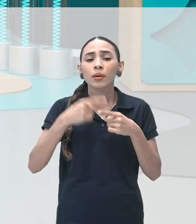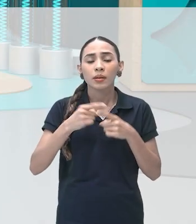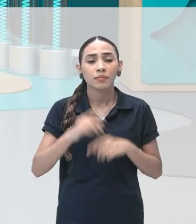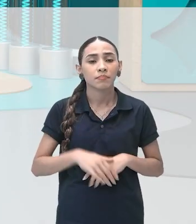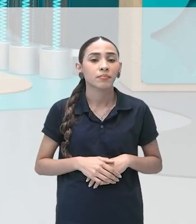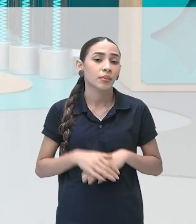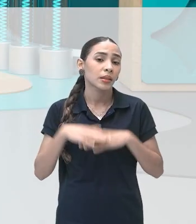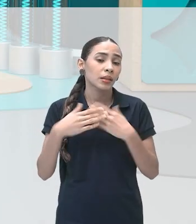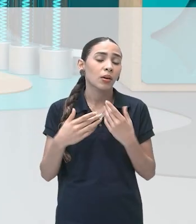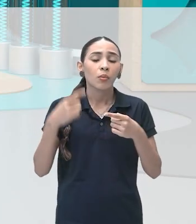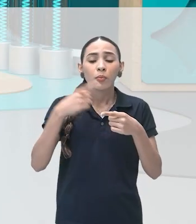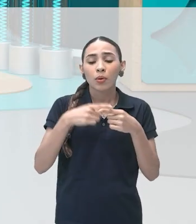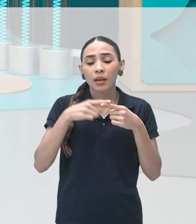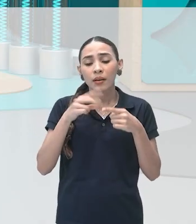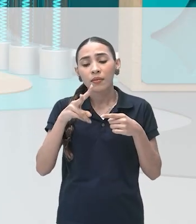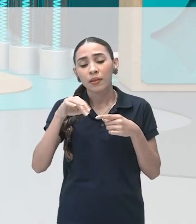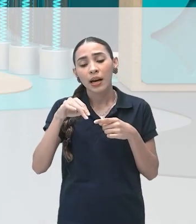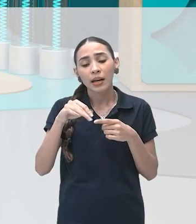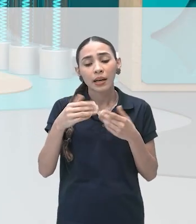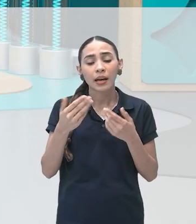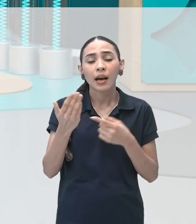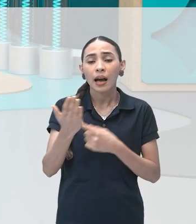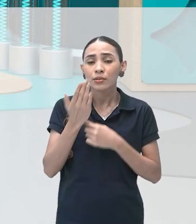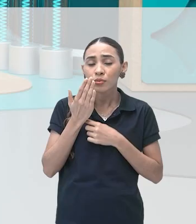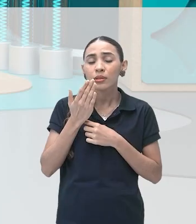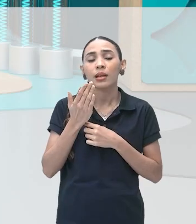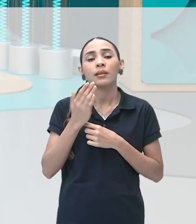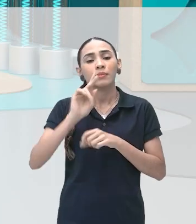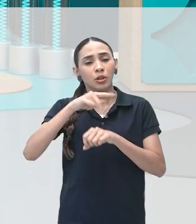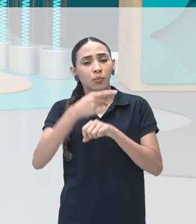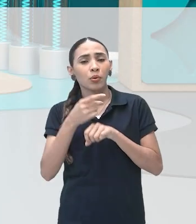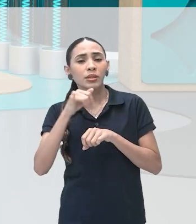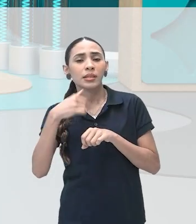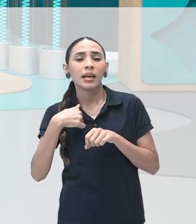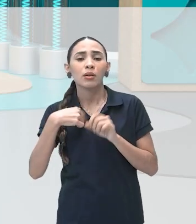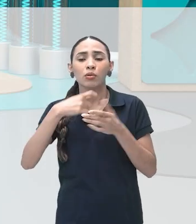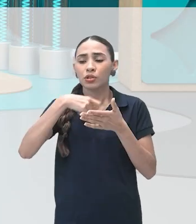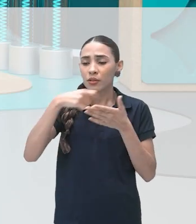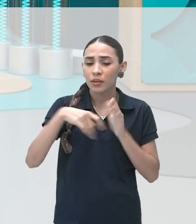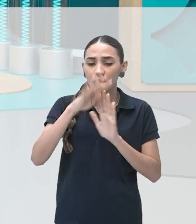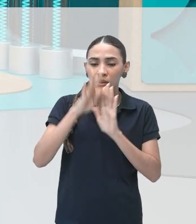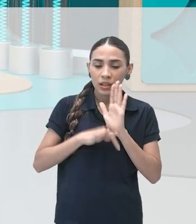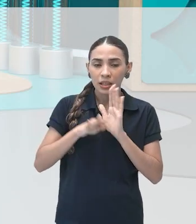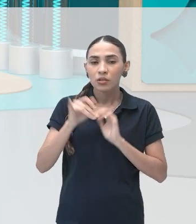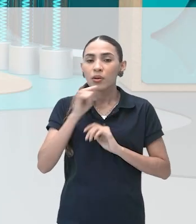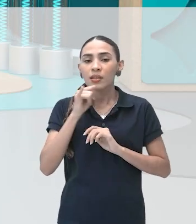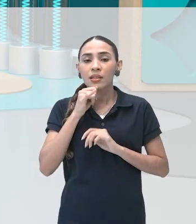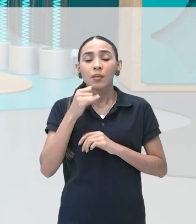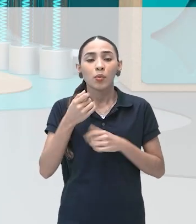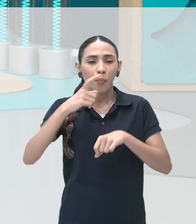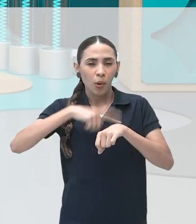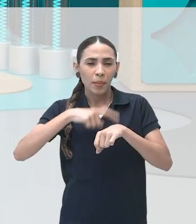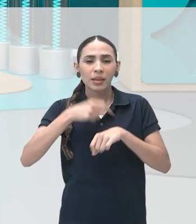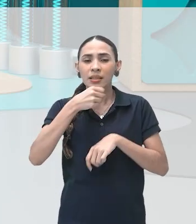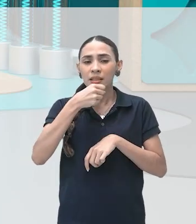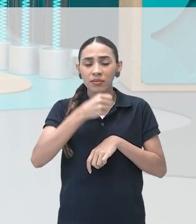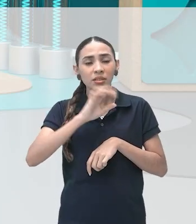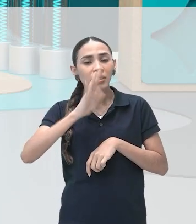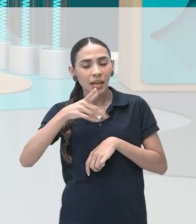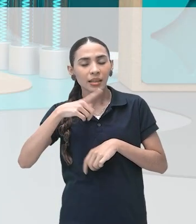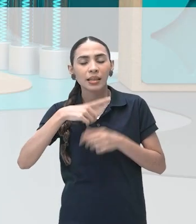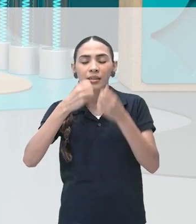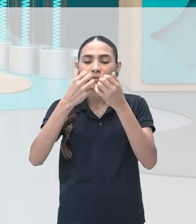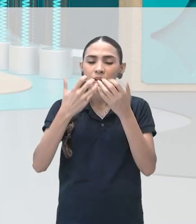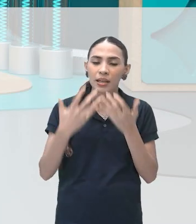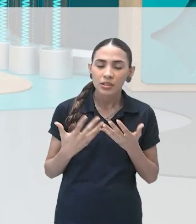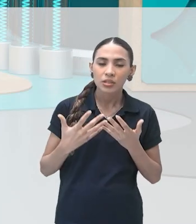porque isso vai me ajudar depois, se eu for escrever um texto sobre aquela entrevista, eu já tenho ali a explicação,